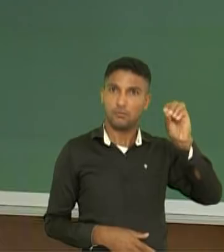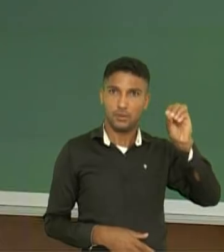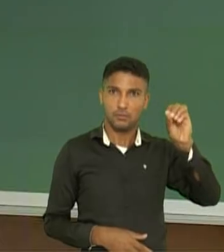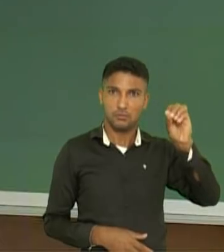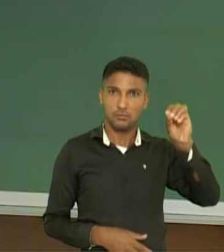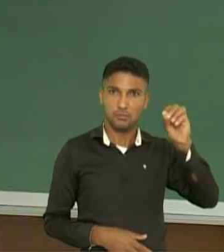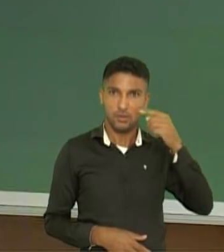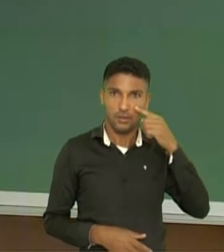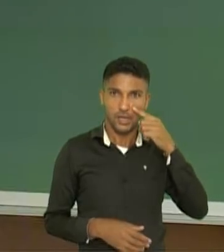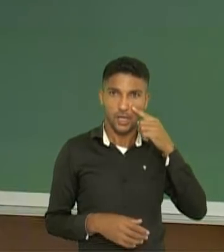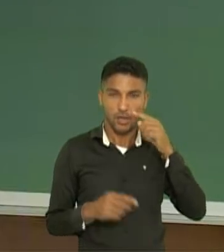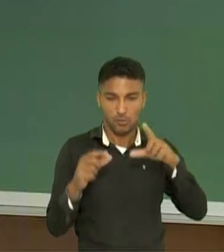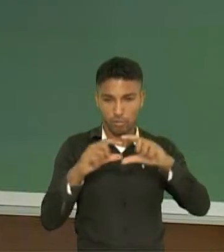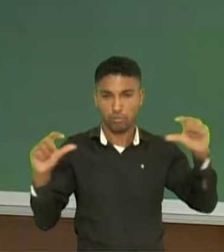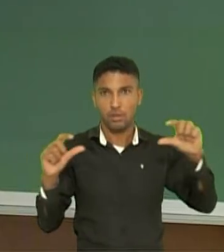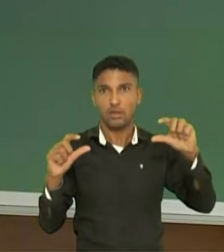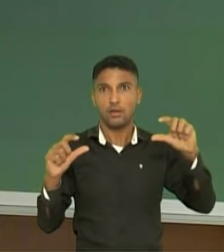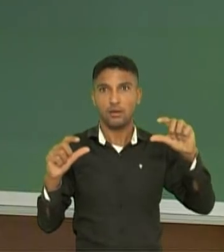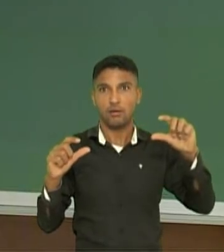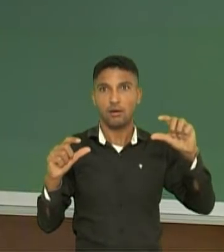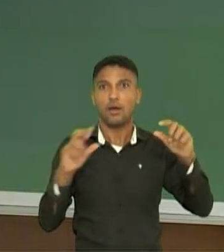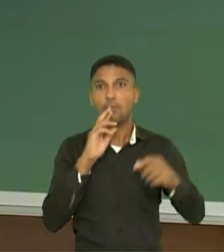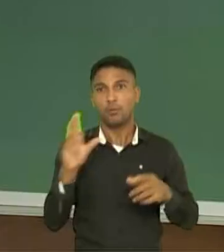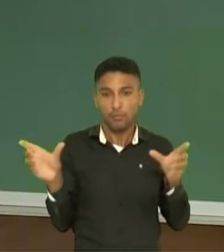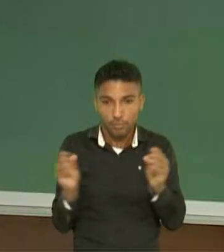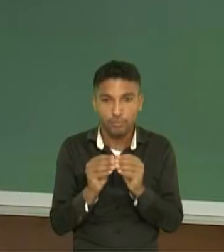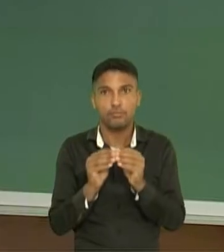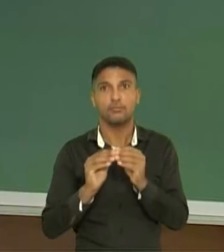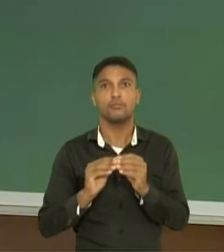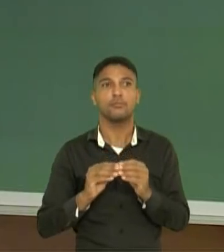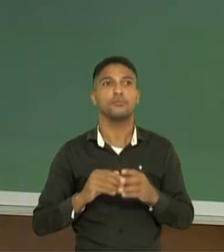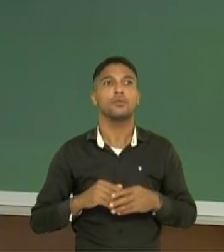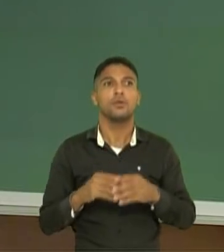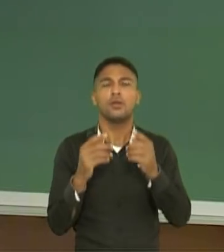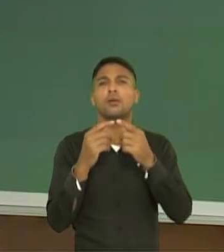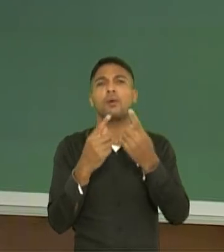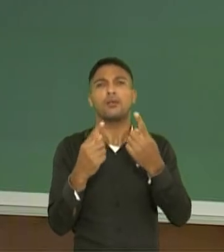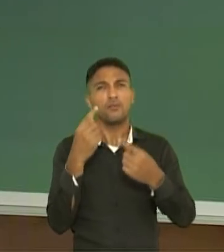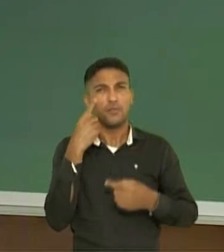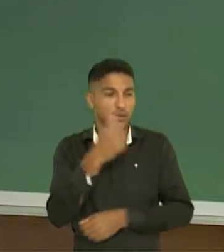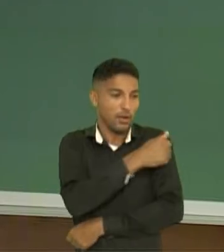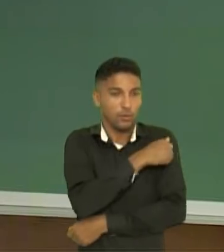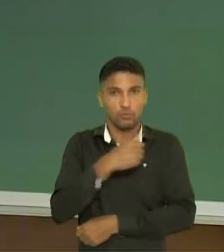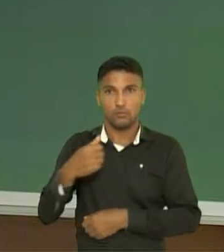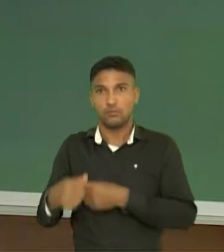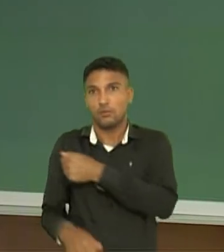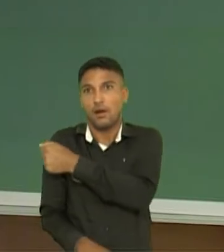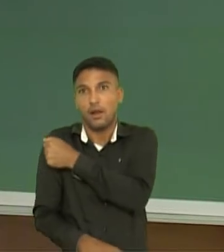curto ali. Bem, a partir das respostas dos alunos, marque a alternativa correta.